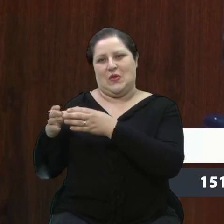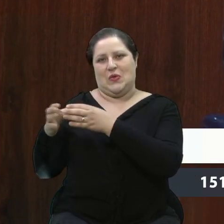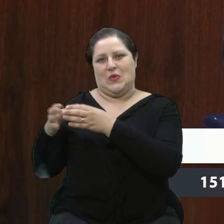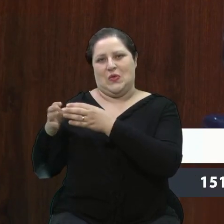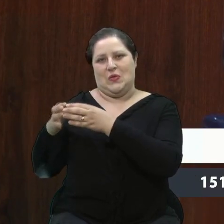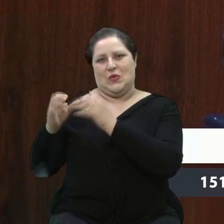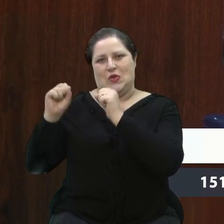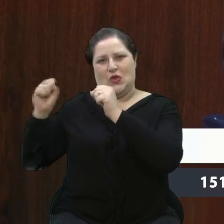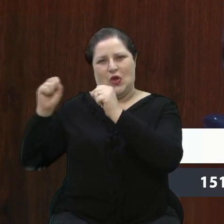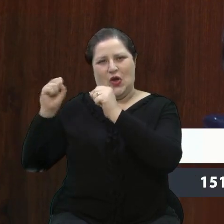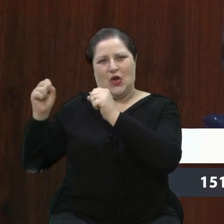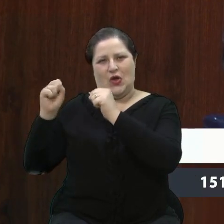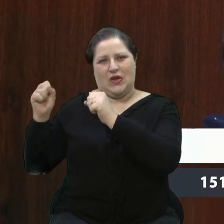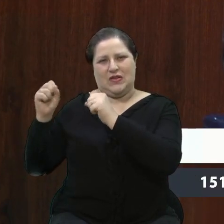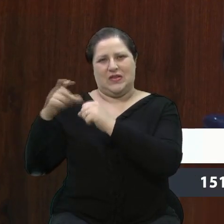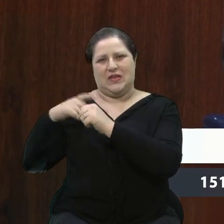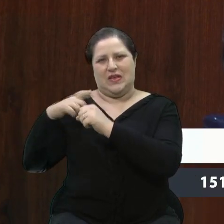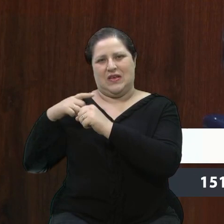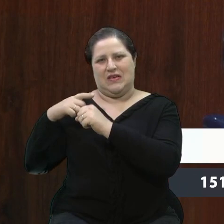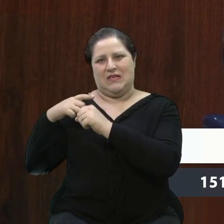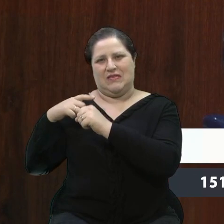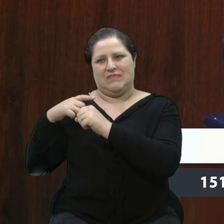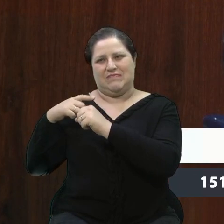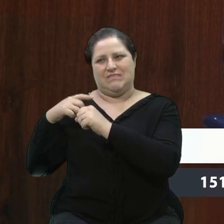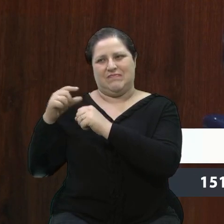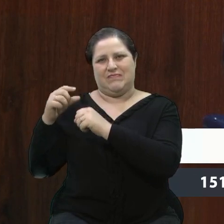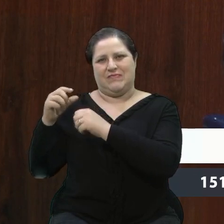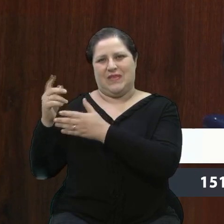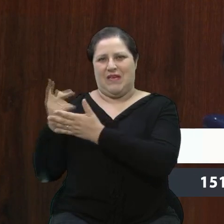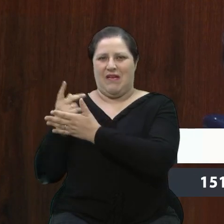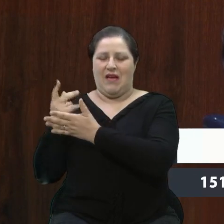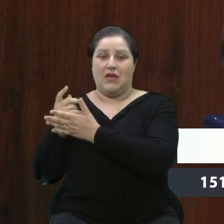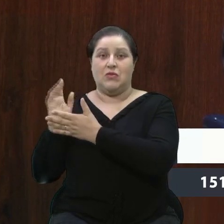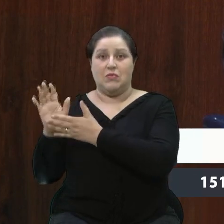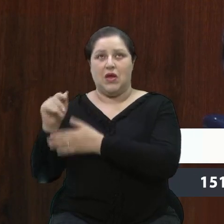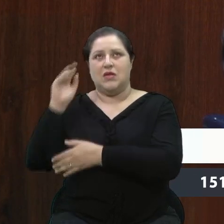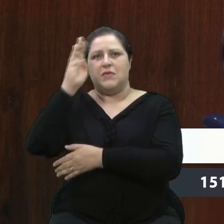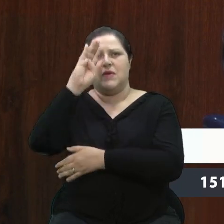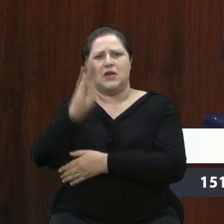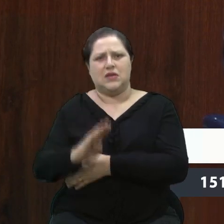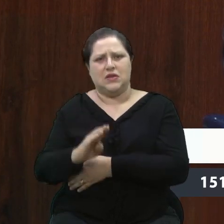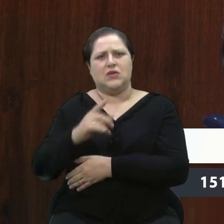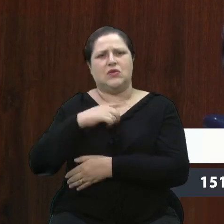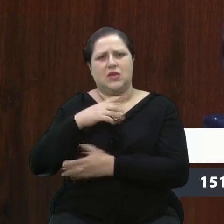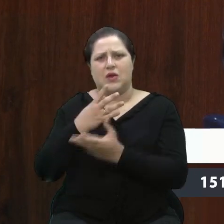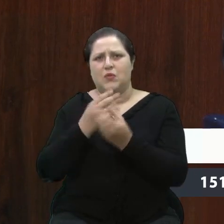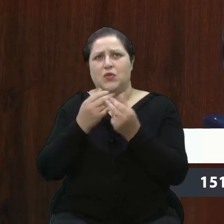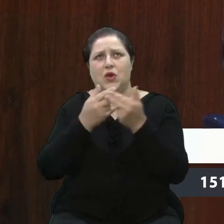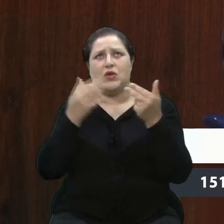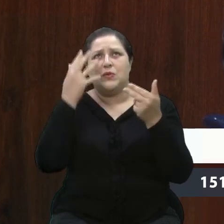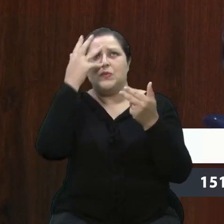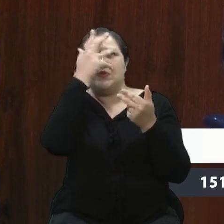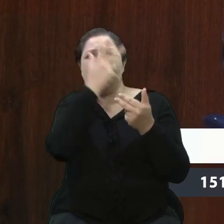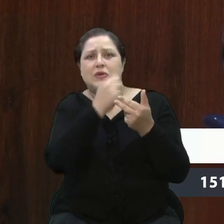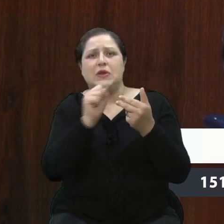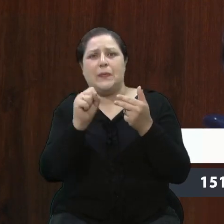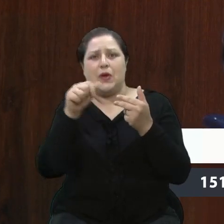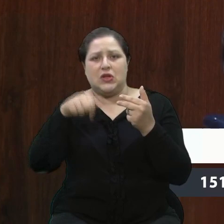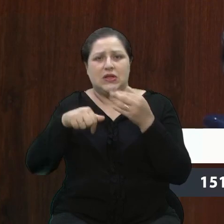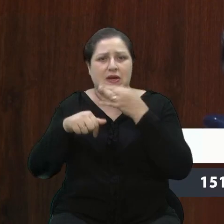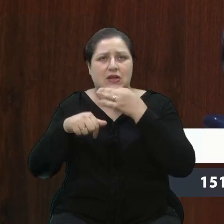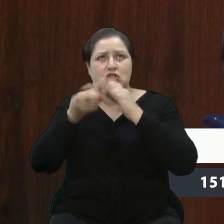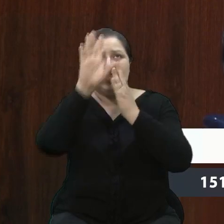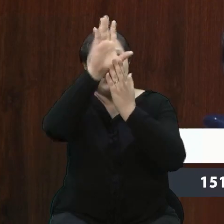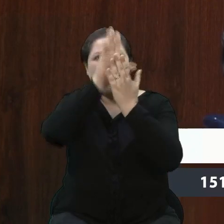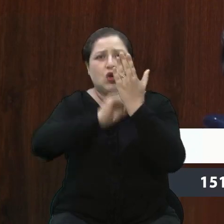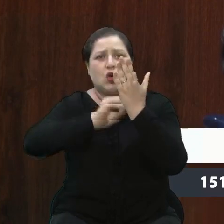tanta coisa ainda muito bonita no Brasil que dá para se ver, que dá para se copiar e dá para implantar aqui em Caxias. Então,